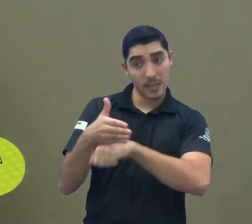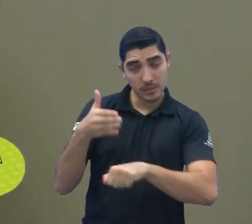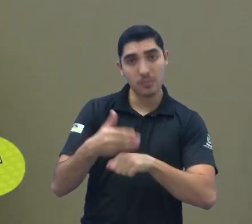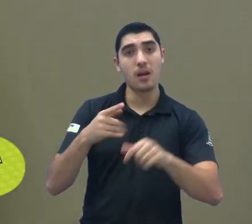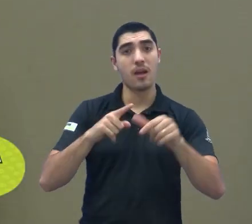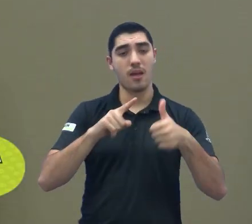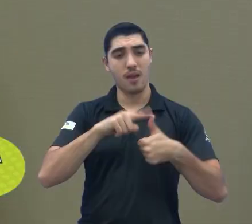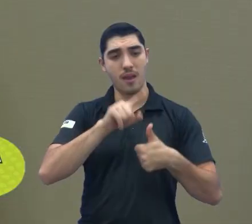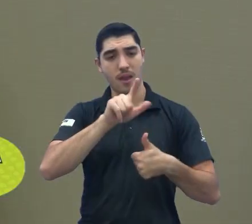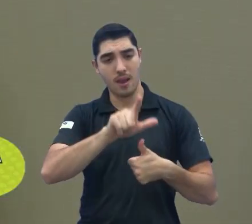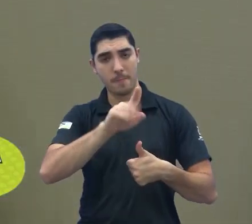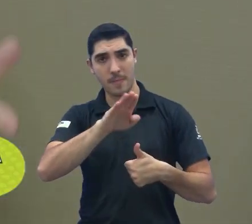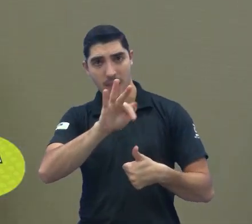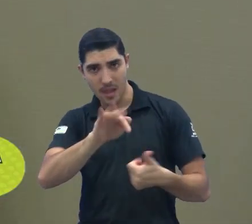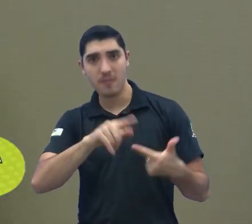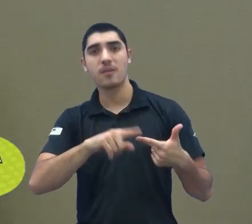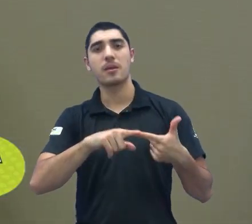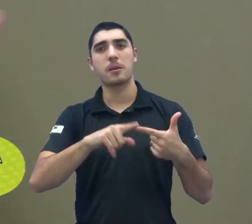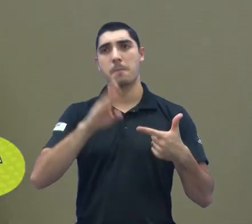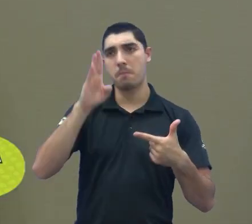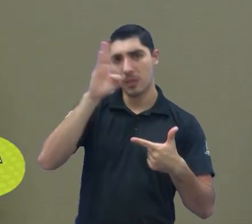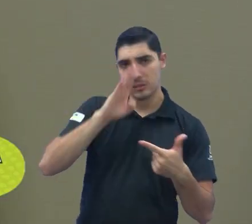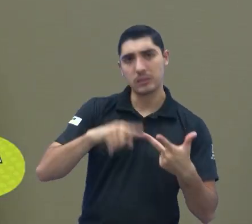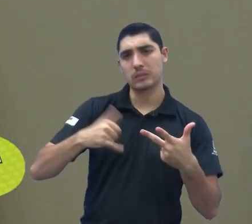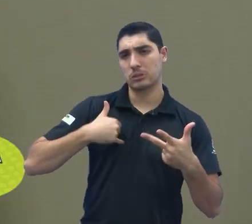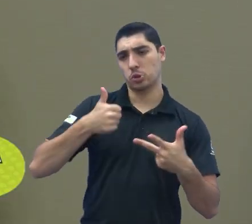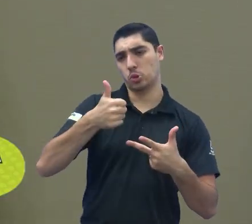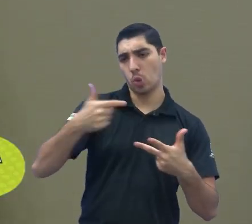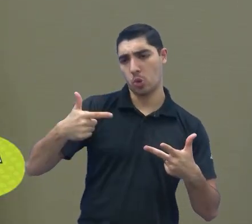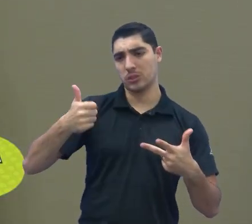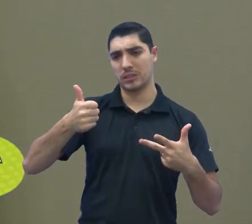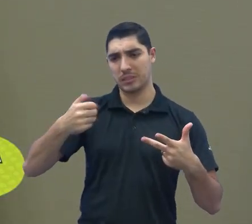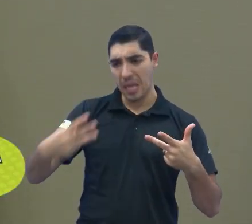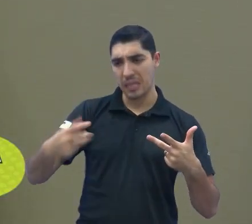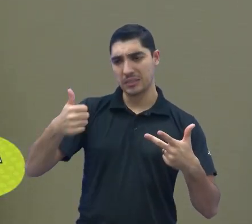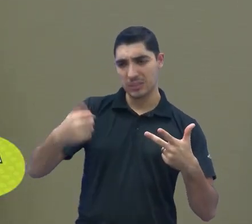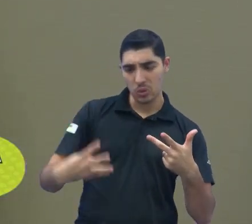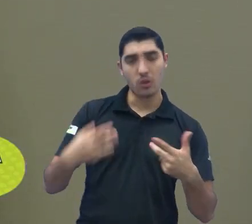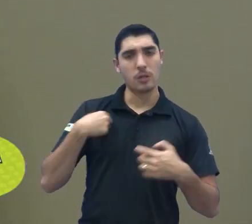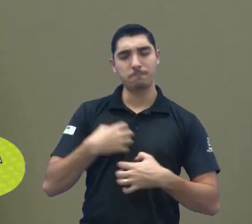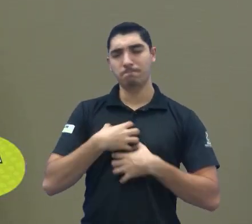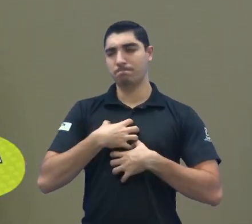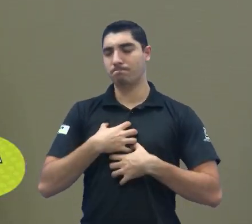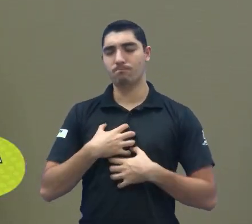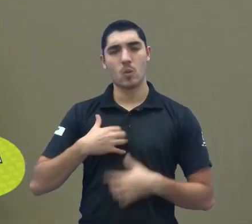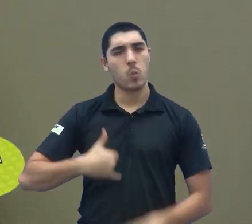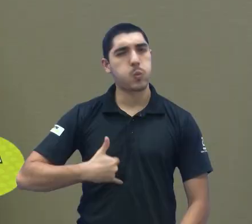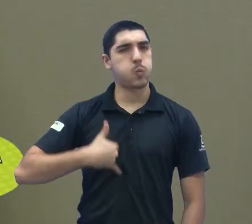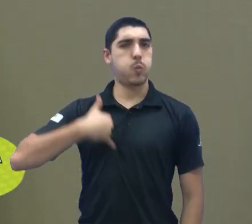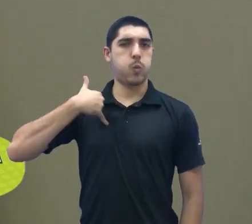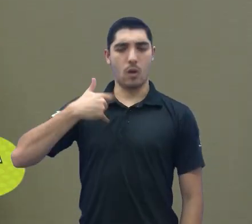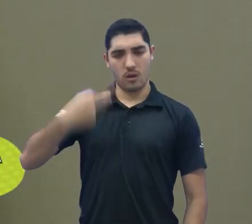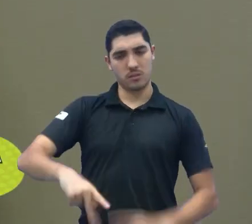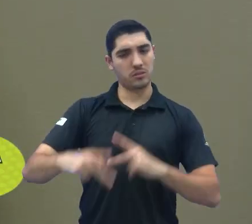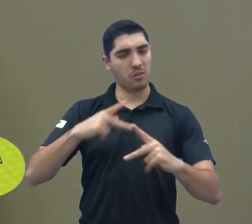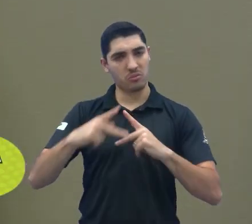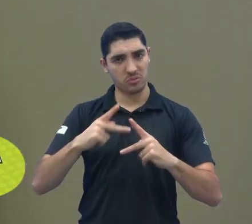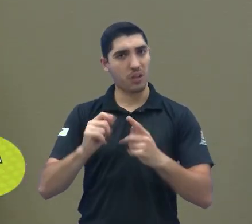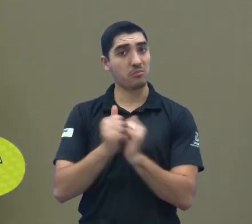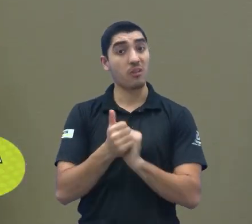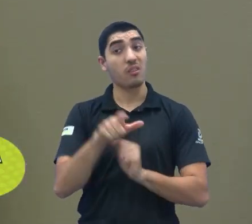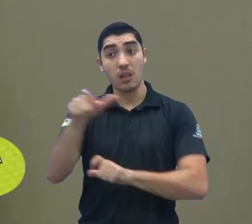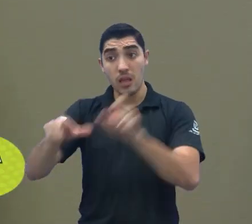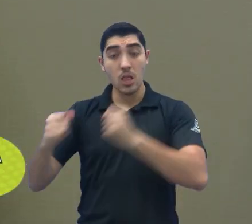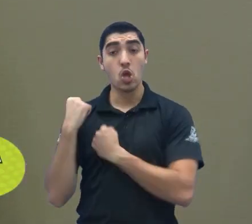feminino, tem jogo masculino, tem jogo de base, sub-12, sub-13, 14. Então, assim, eu sinto muito orgulho do que foi construído. Então, o torcedor, só de ir lá no